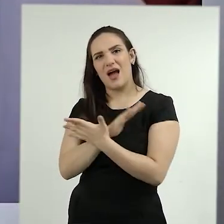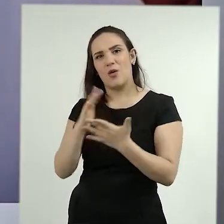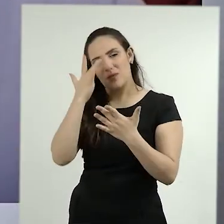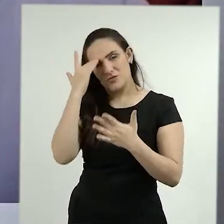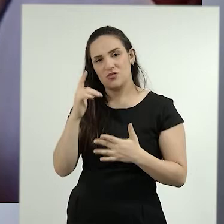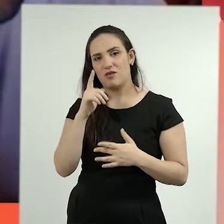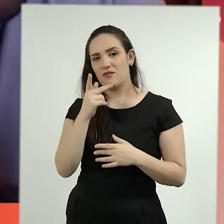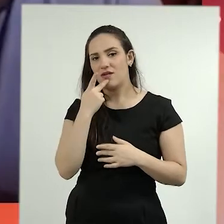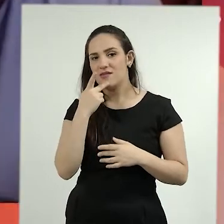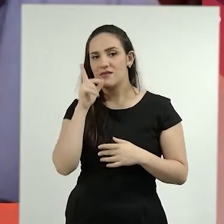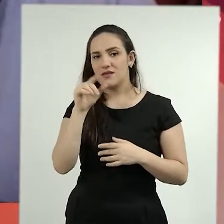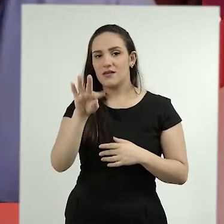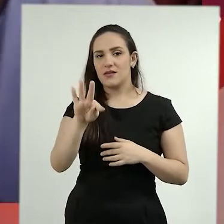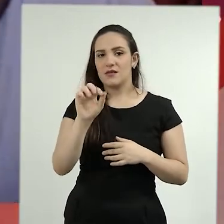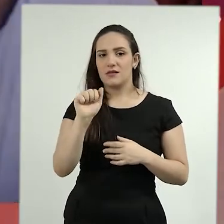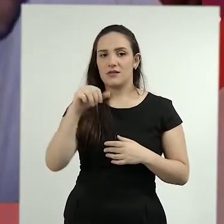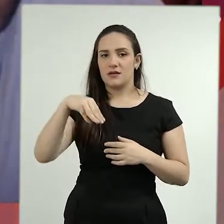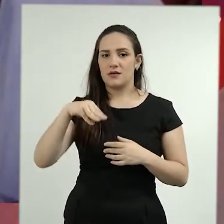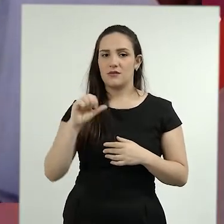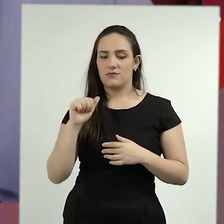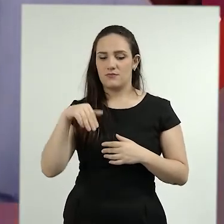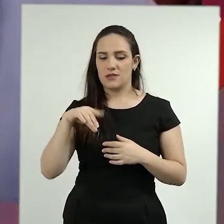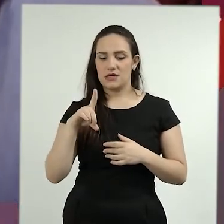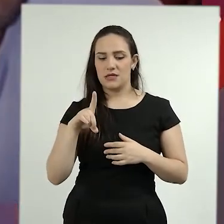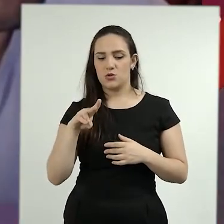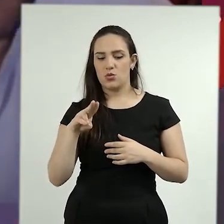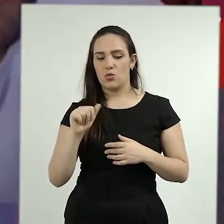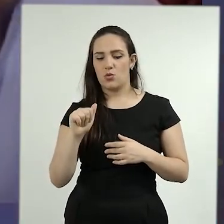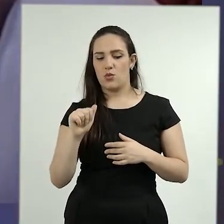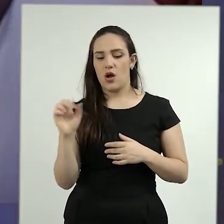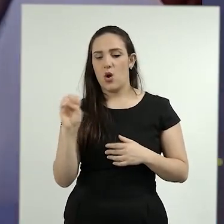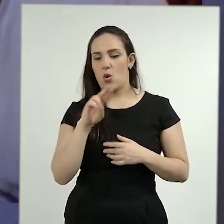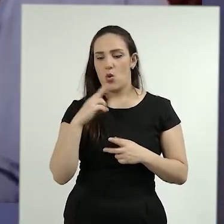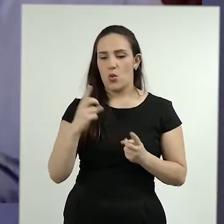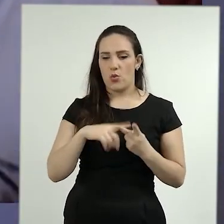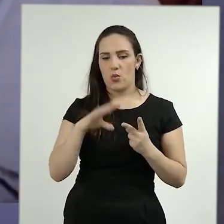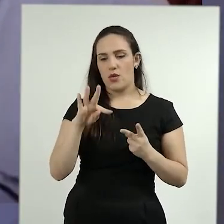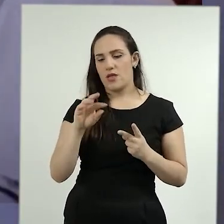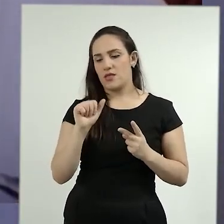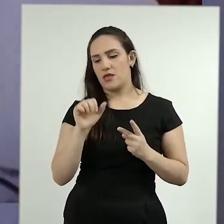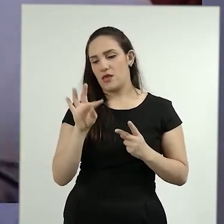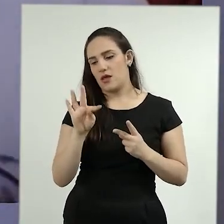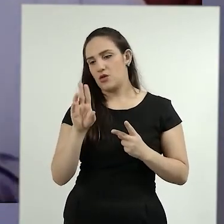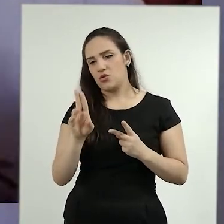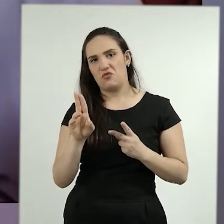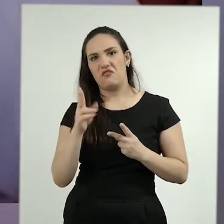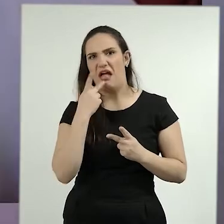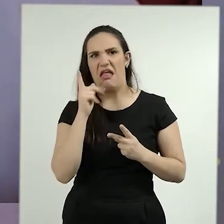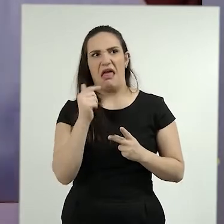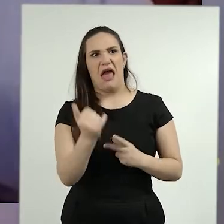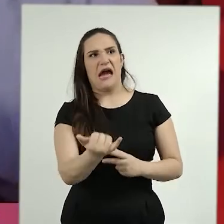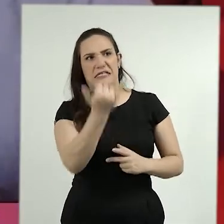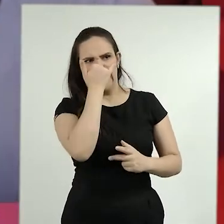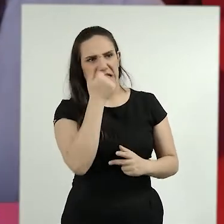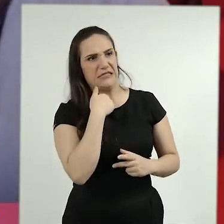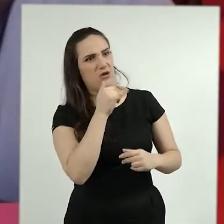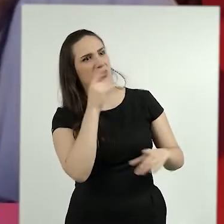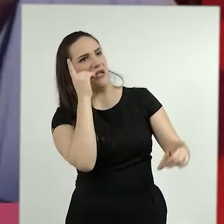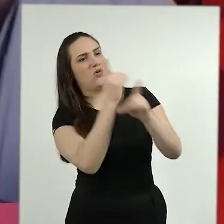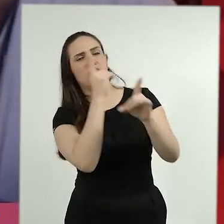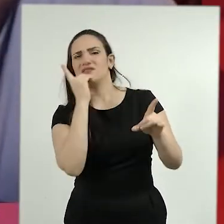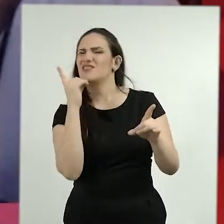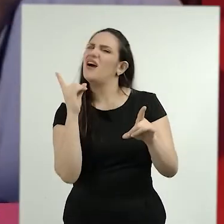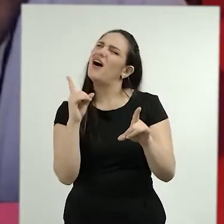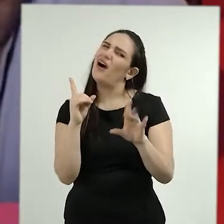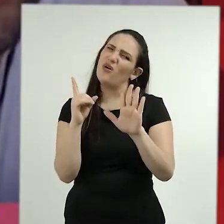tamanduá-bandeira, quando você cruza com o tamanduá-bandeira, ele dá azar, quando você cruza com o tatu, ele dá azar, tudo mais, tem que matar para você não morrer, tudo mais.